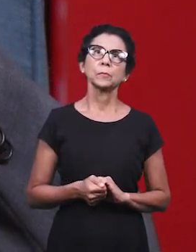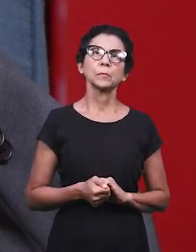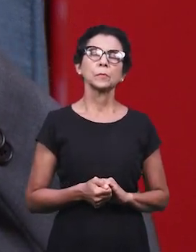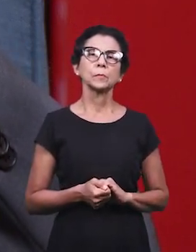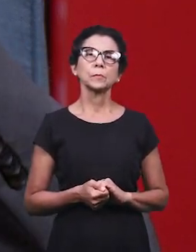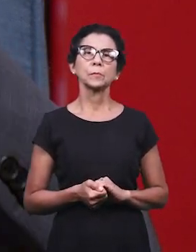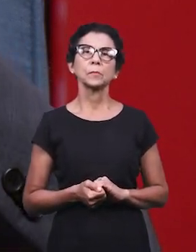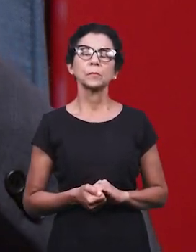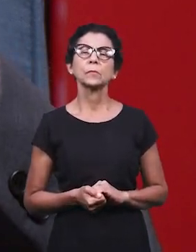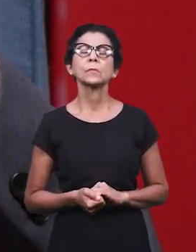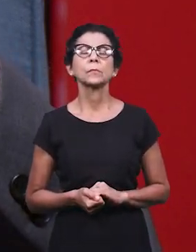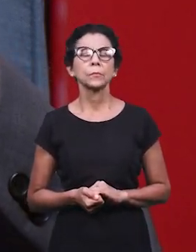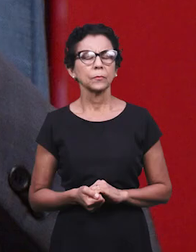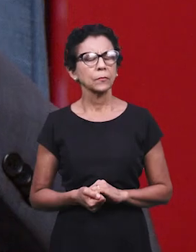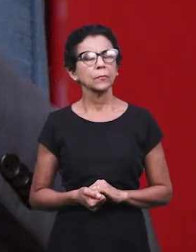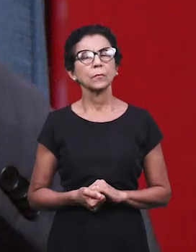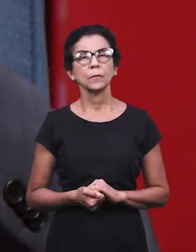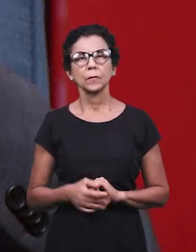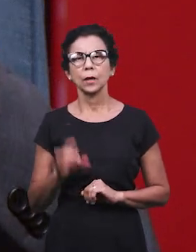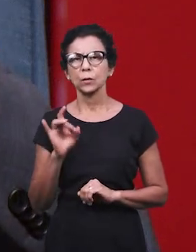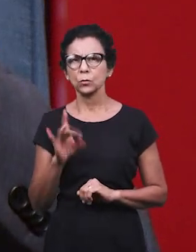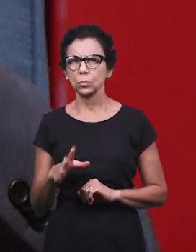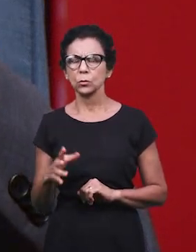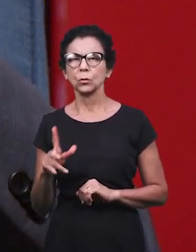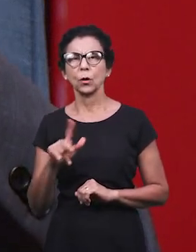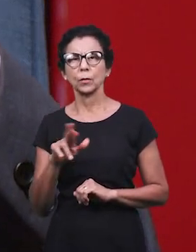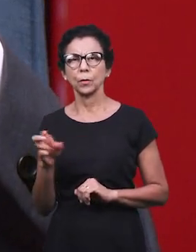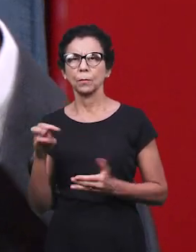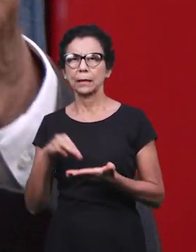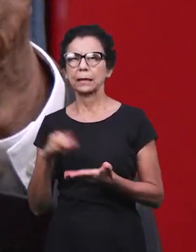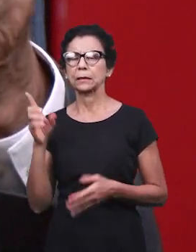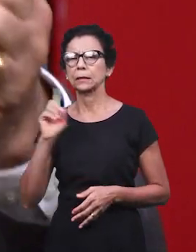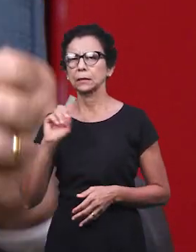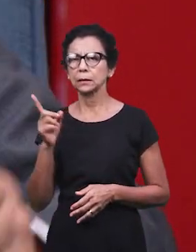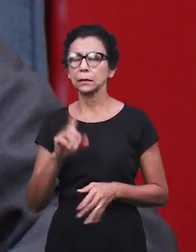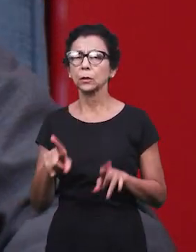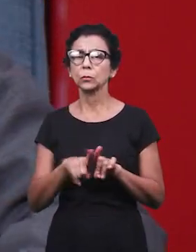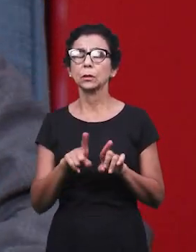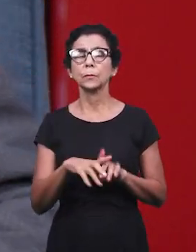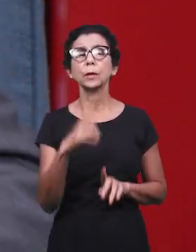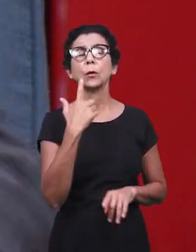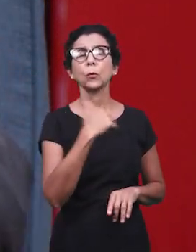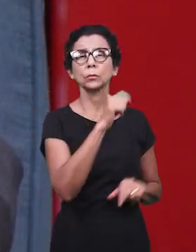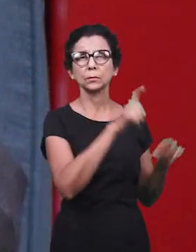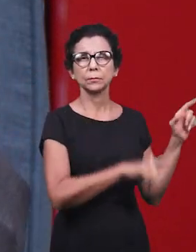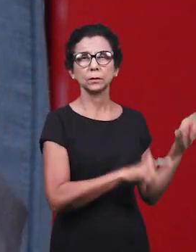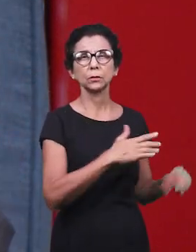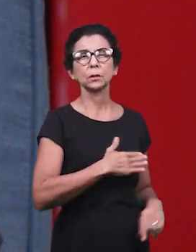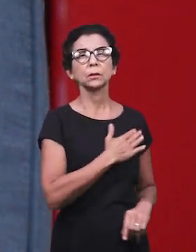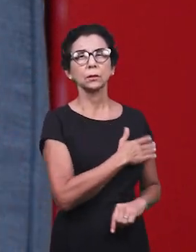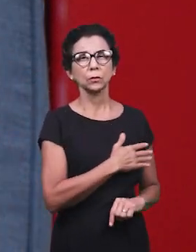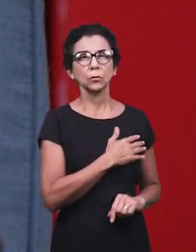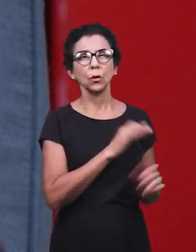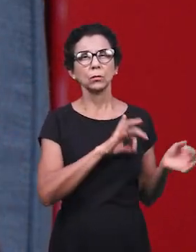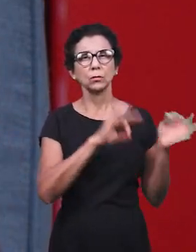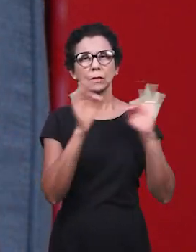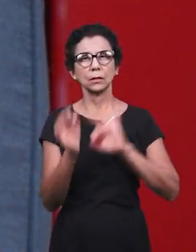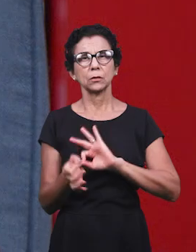da Igreja Cristã Maranata, mas também outros irmãos nossos que gostam dos nossos conteúdos, dos nossos